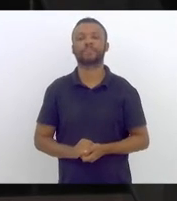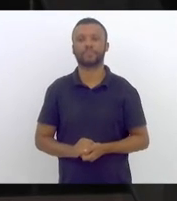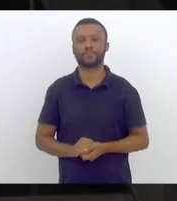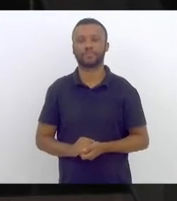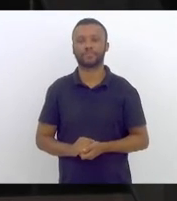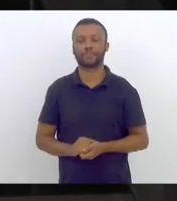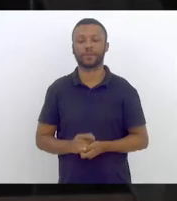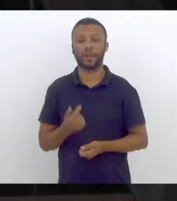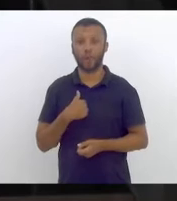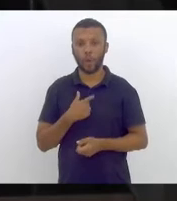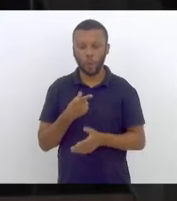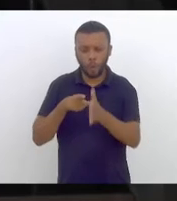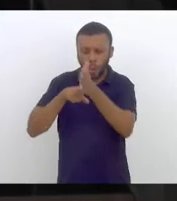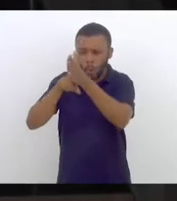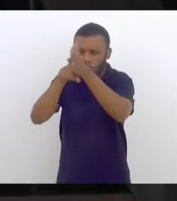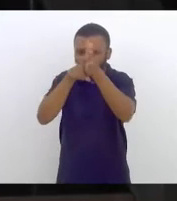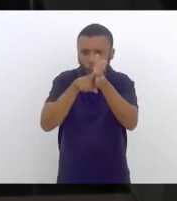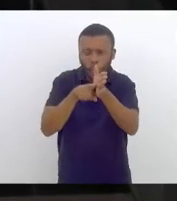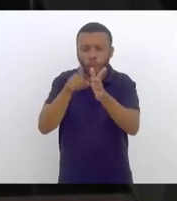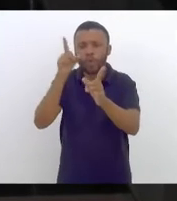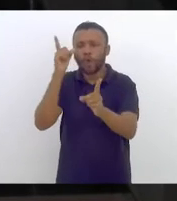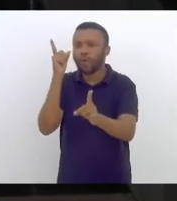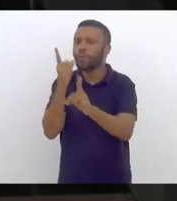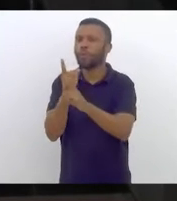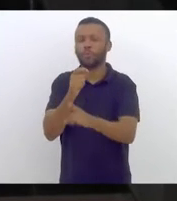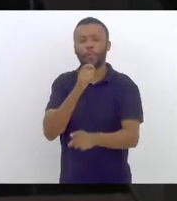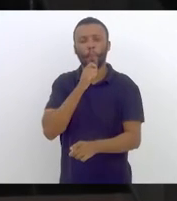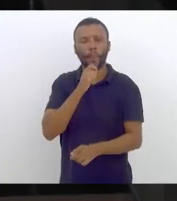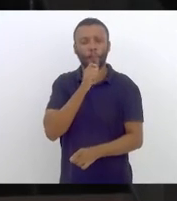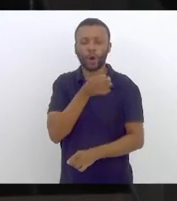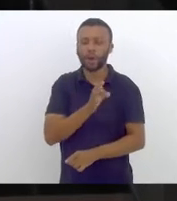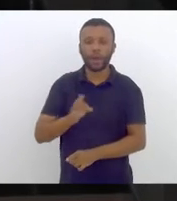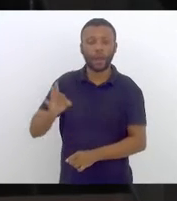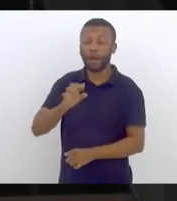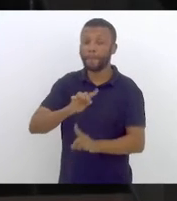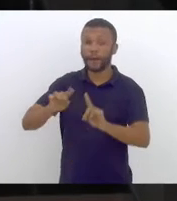Não achei, e vou emendar, uma questão estruturante